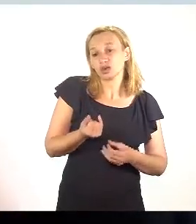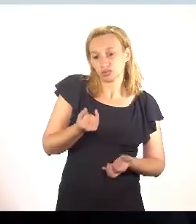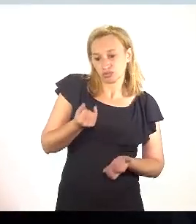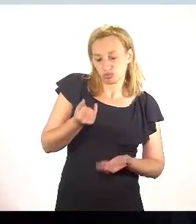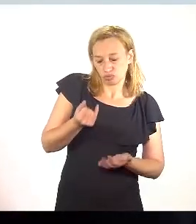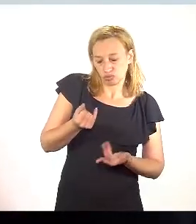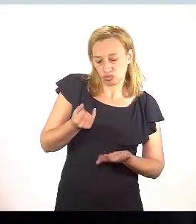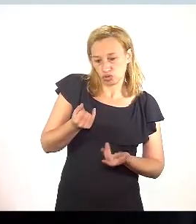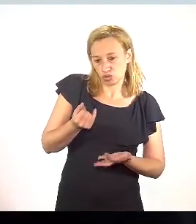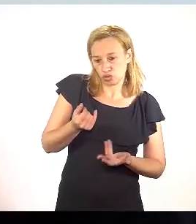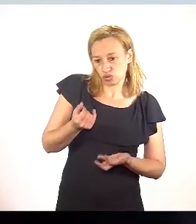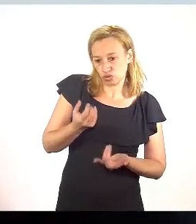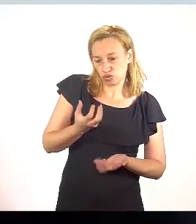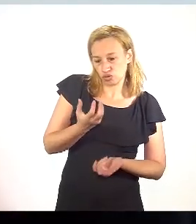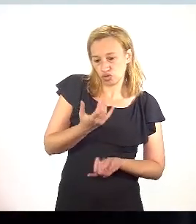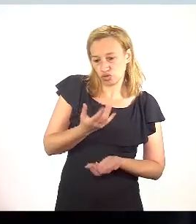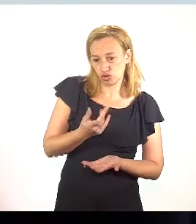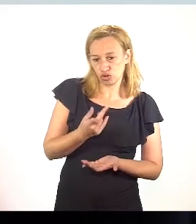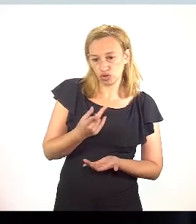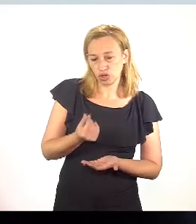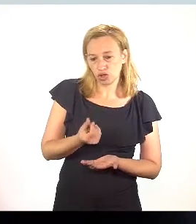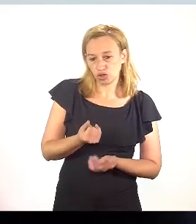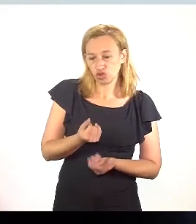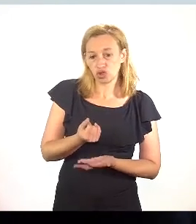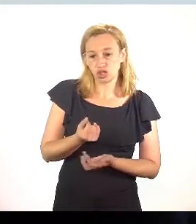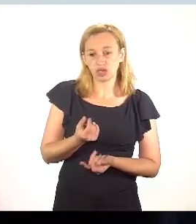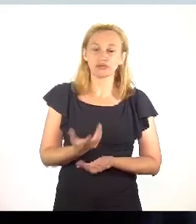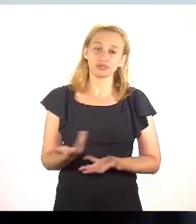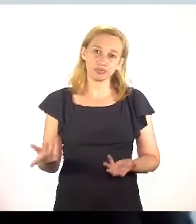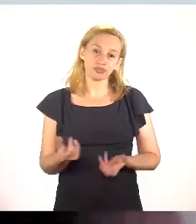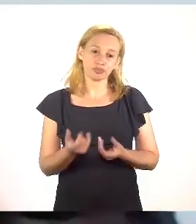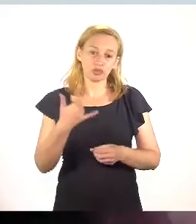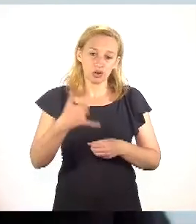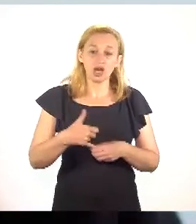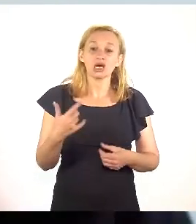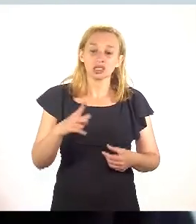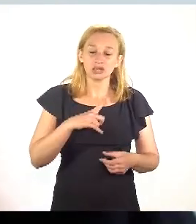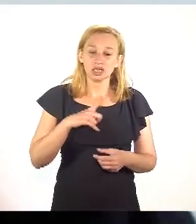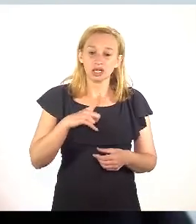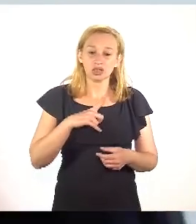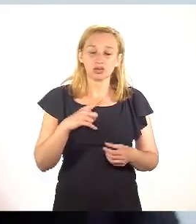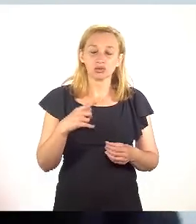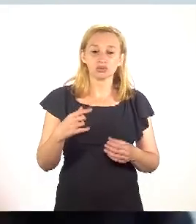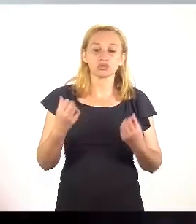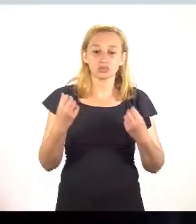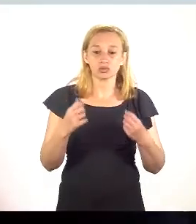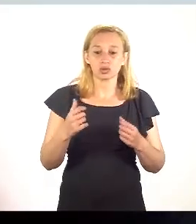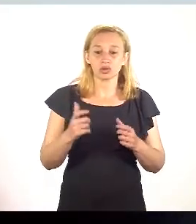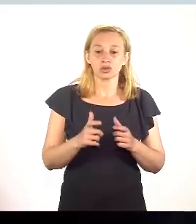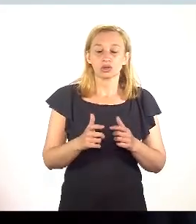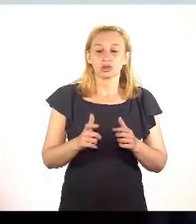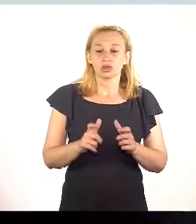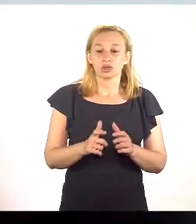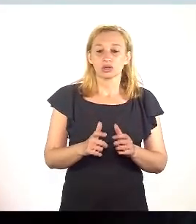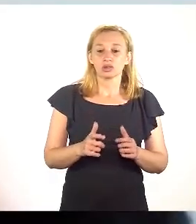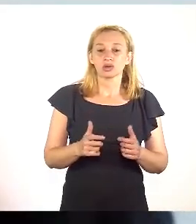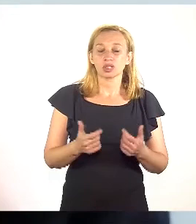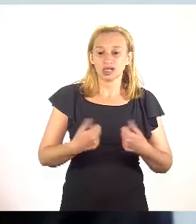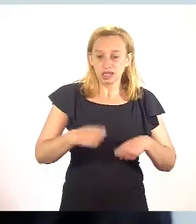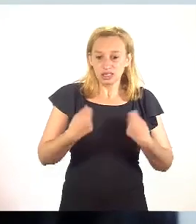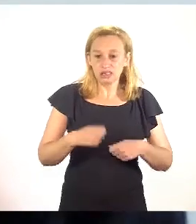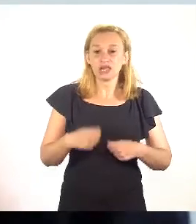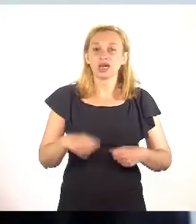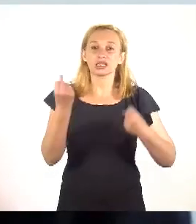gente acaba queimando dinheiro no gás, enquanto há uma demanda da indústria por esse gás para abastecer, pelo